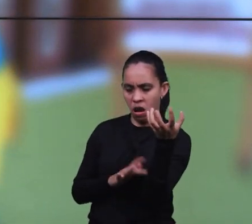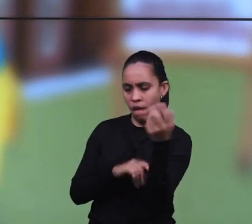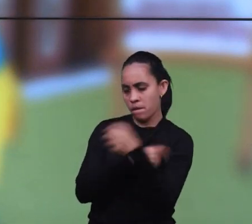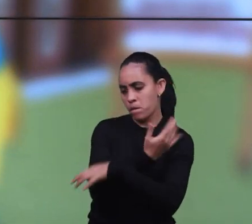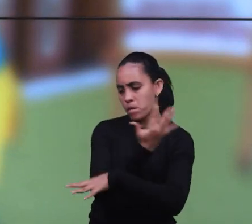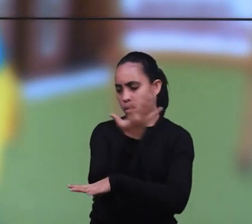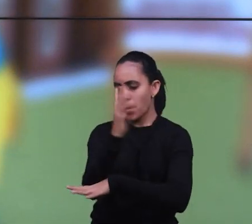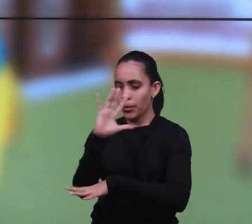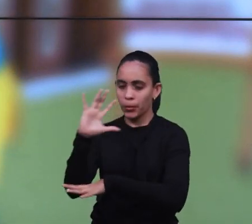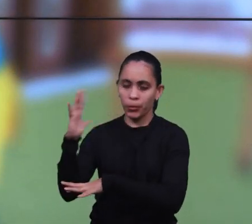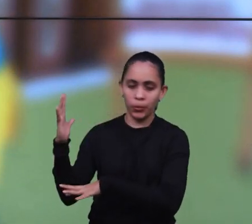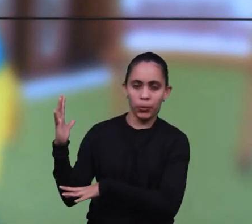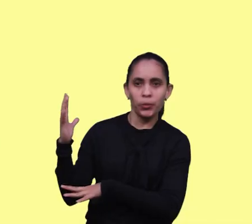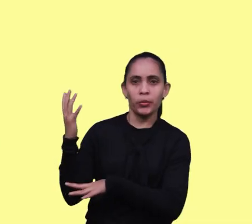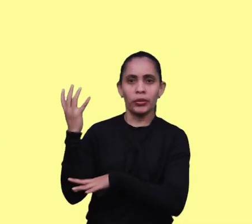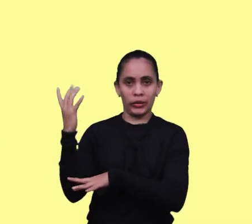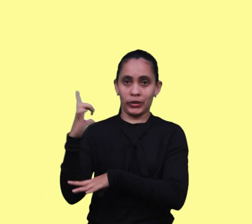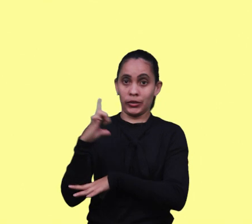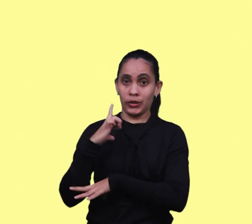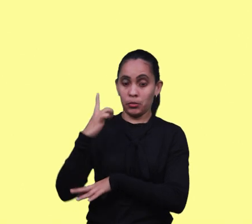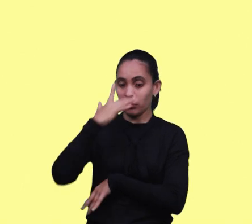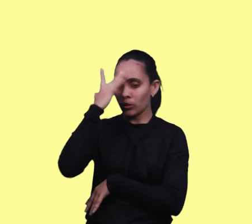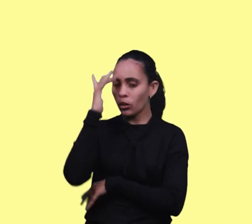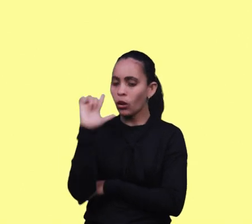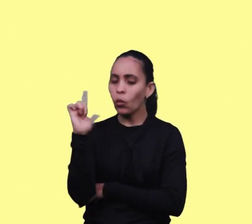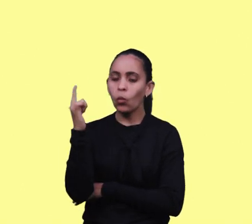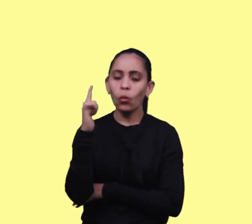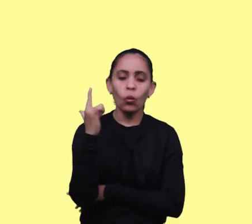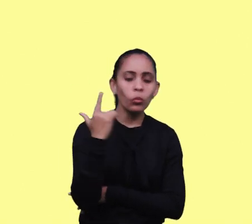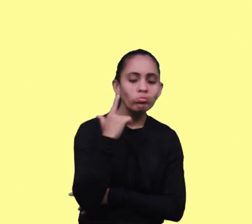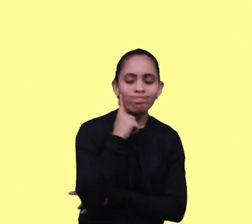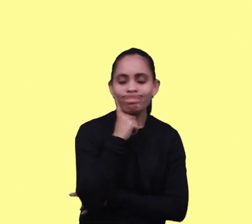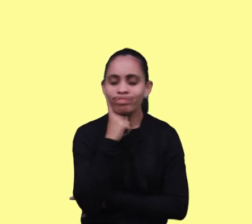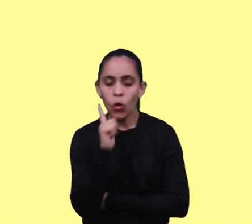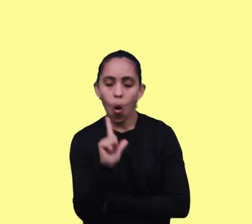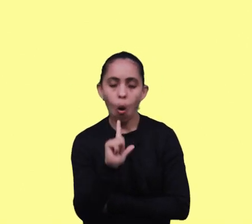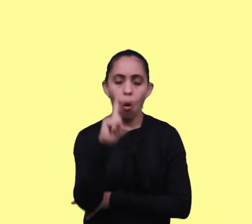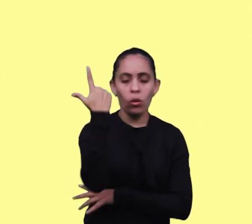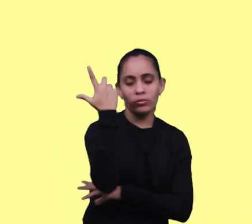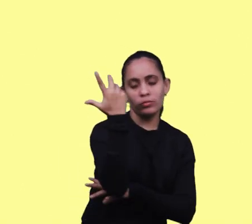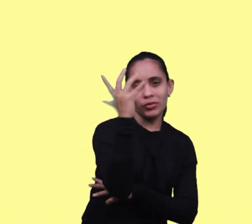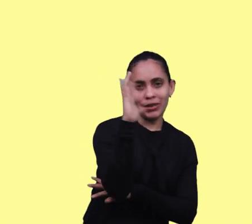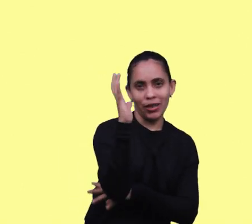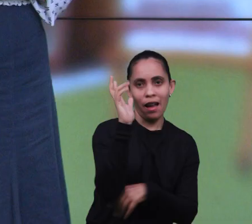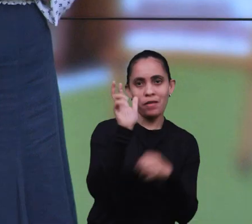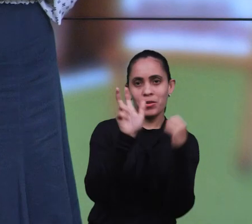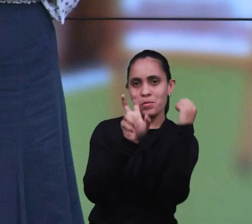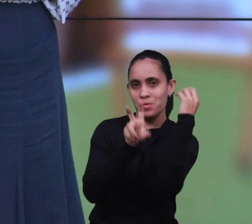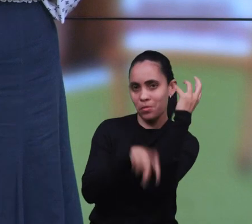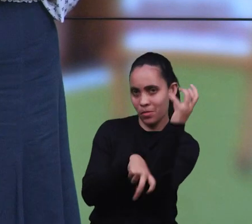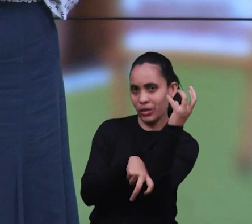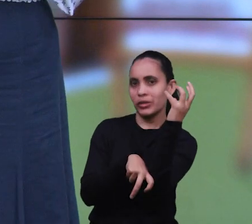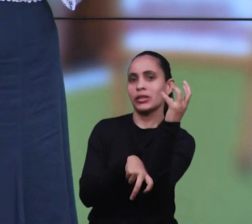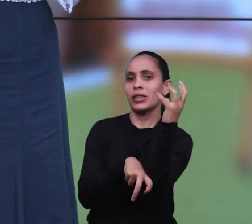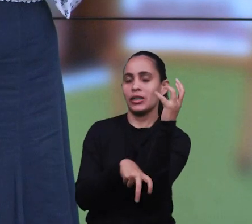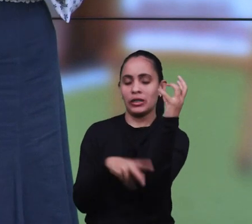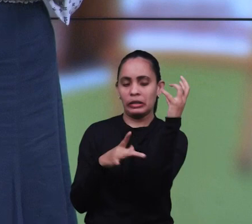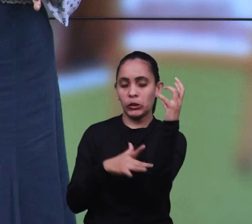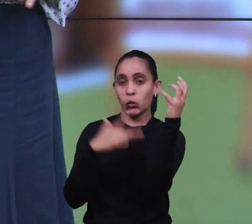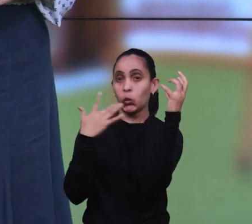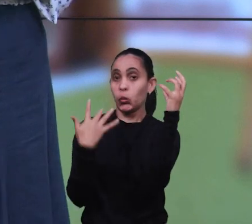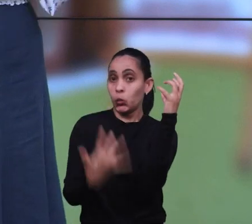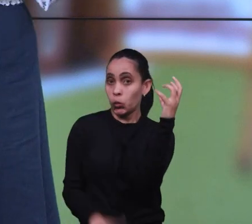ela era uma árvore entre as árvores do bosque, né? Tem gente que tem achado outras árvores para descansar. São